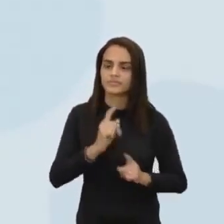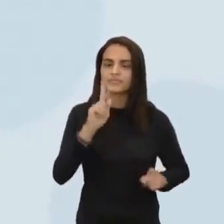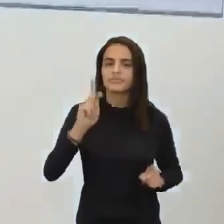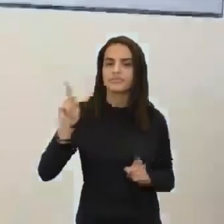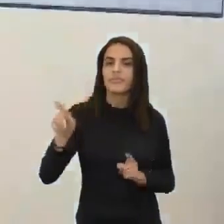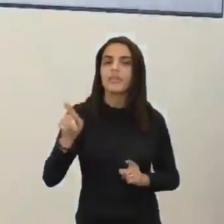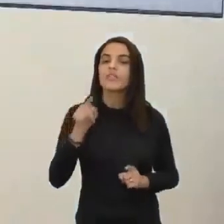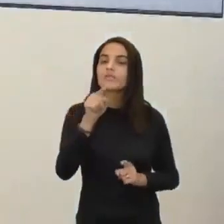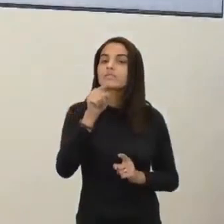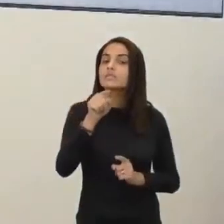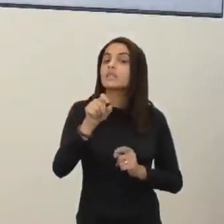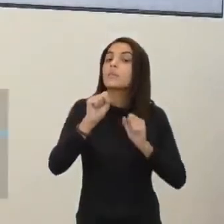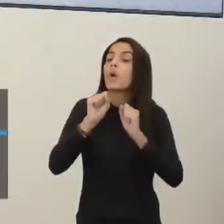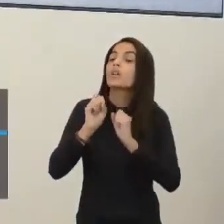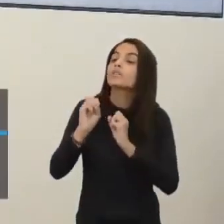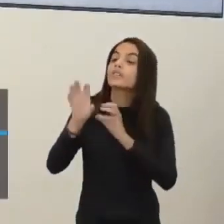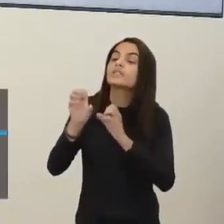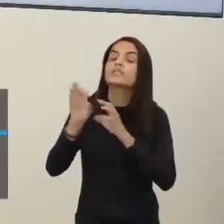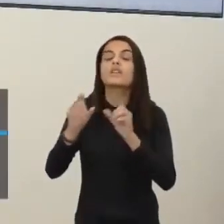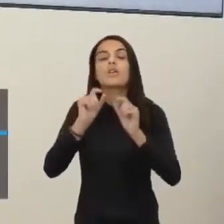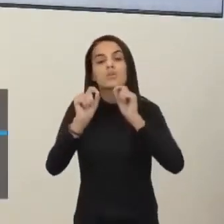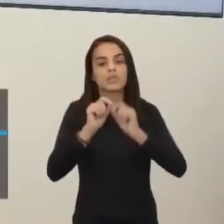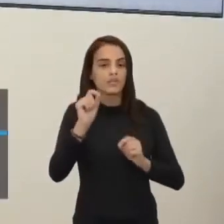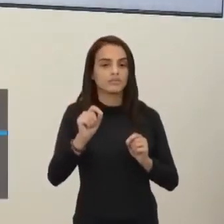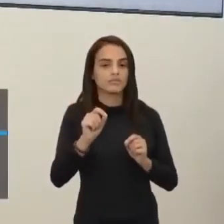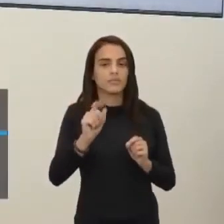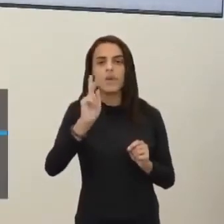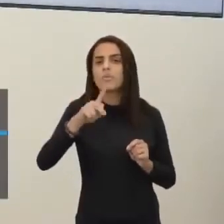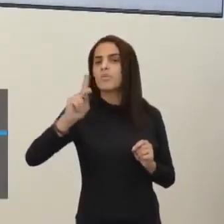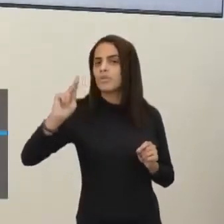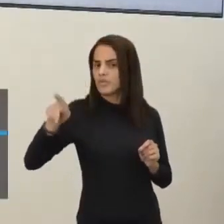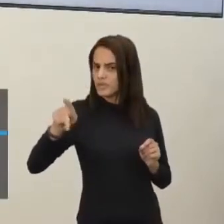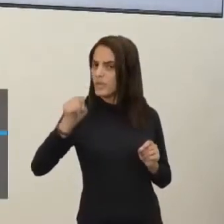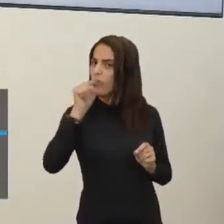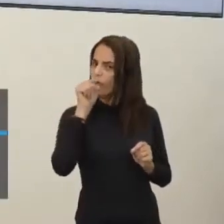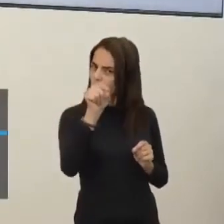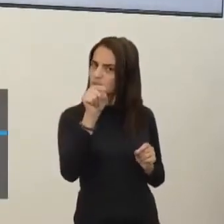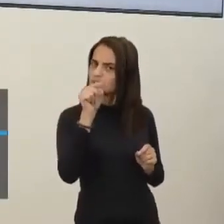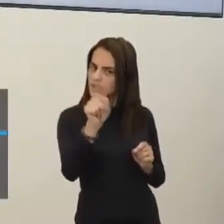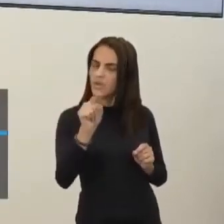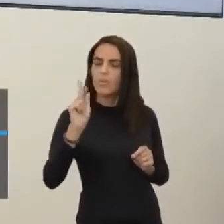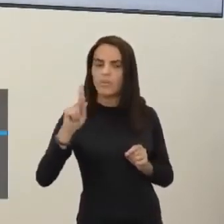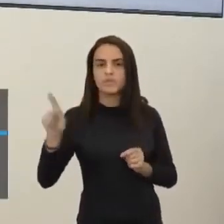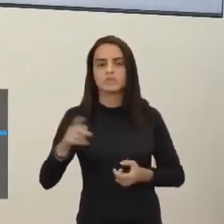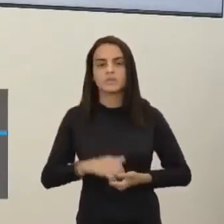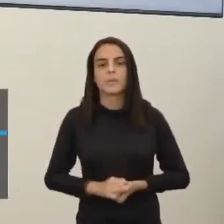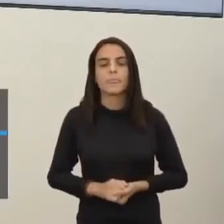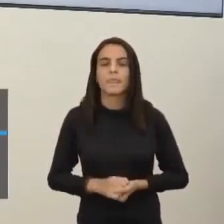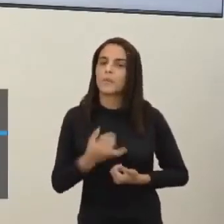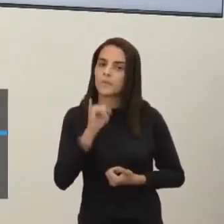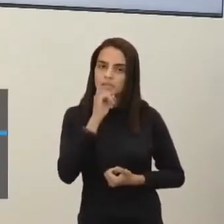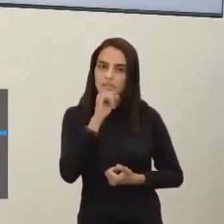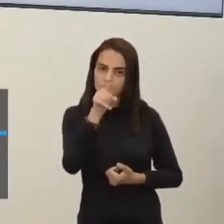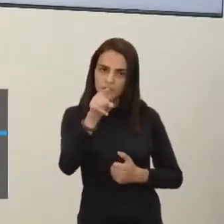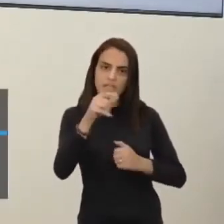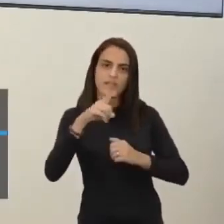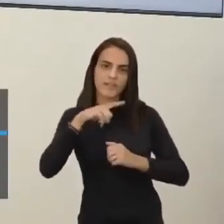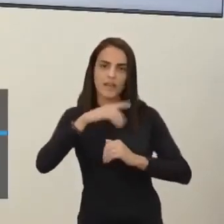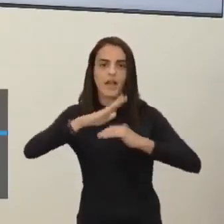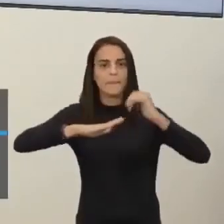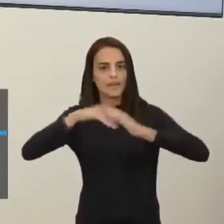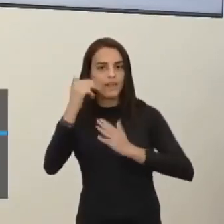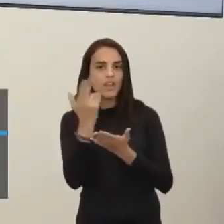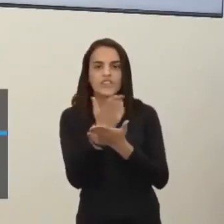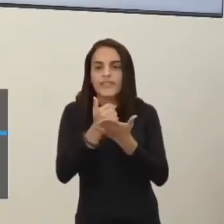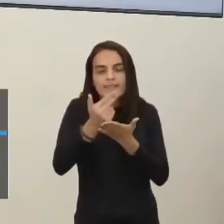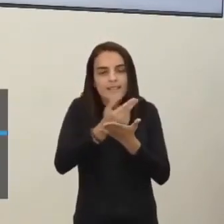não necessariamente é o professor da escola, não, gente. Pode ser você o professor. Então vamos supor que você tem habilidade, você sabe desenhar